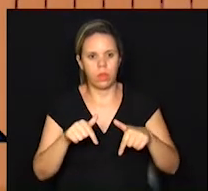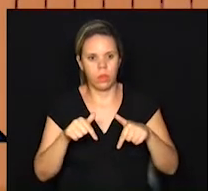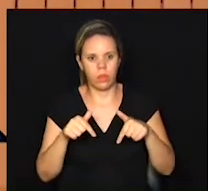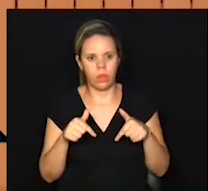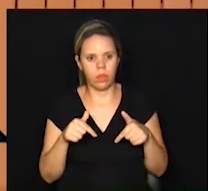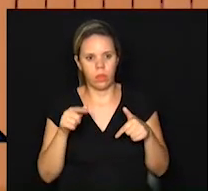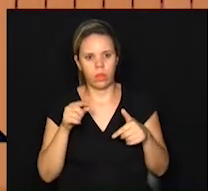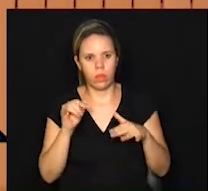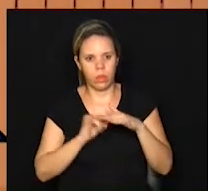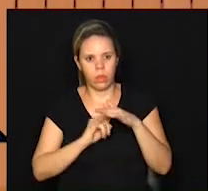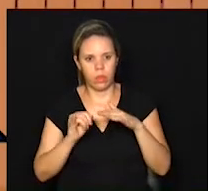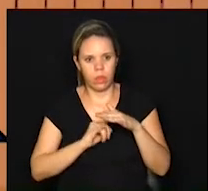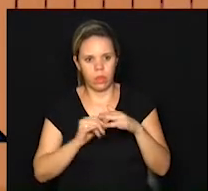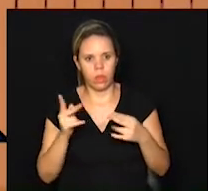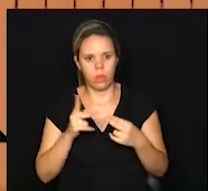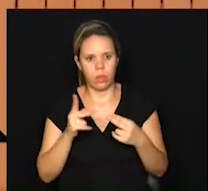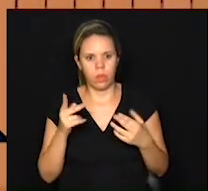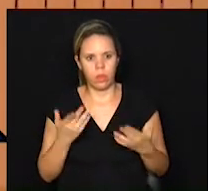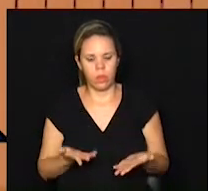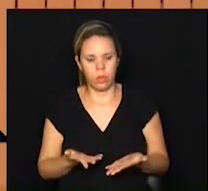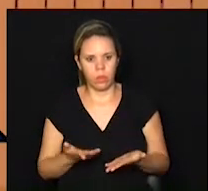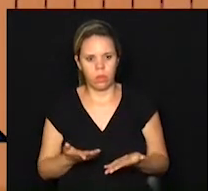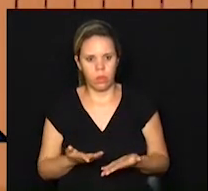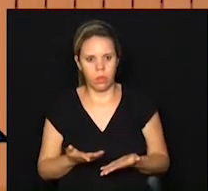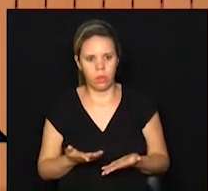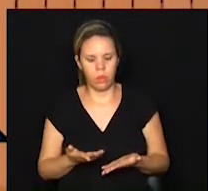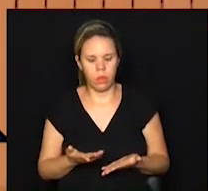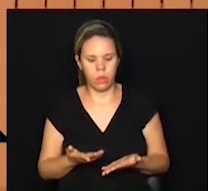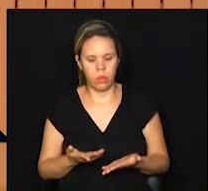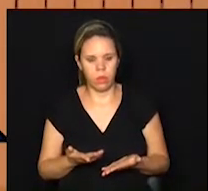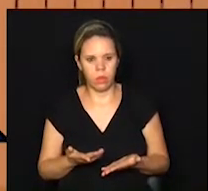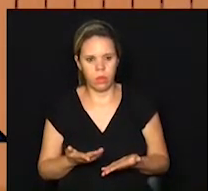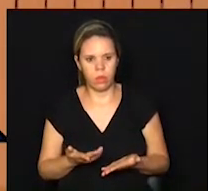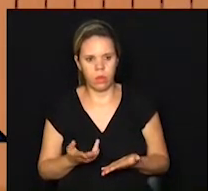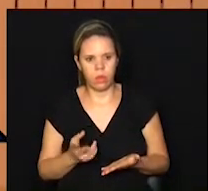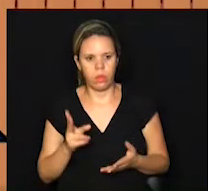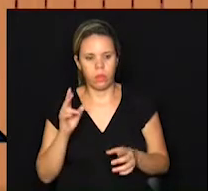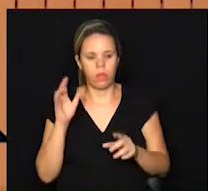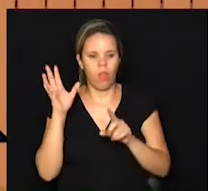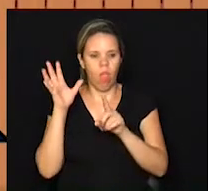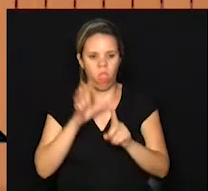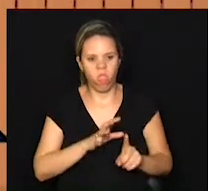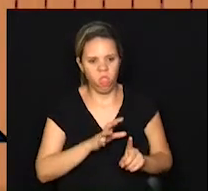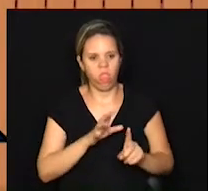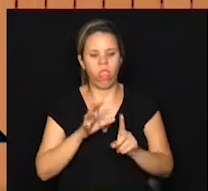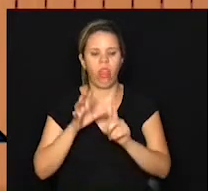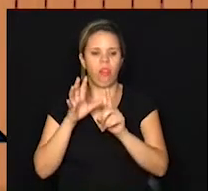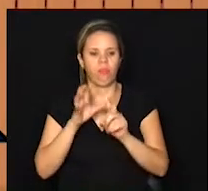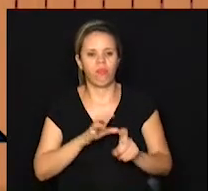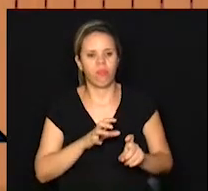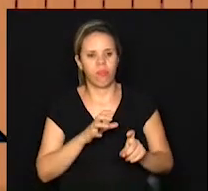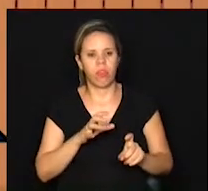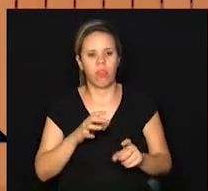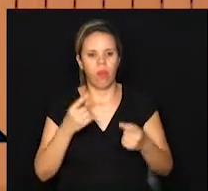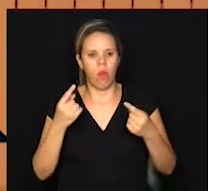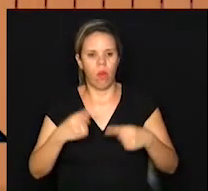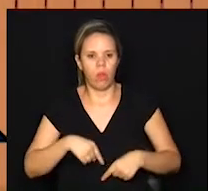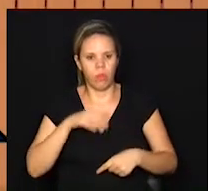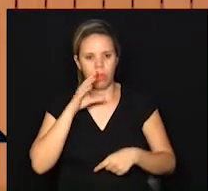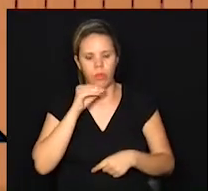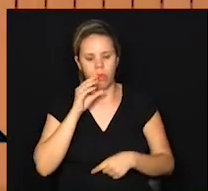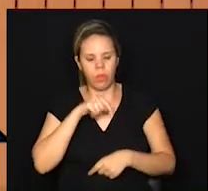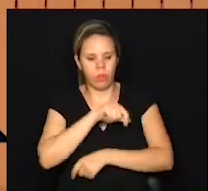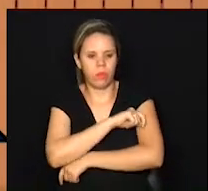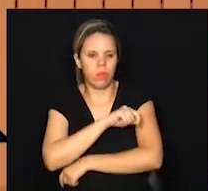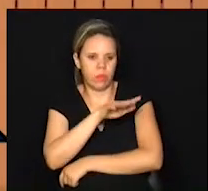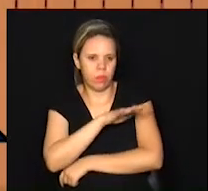dessa instituição da Unip no que diz respeito ao assédio contra os seus colaboradores, professores,